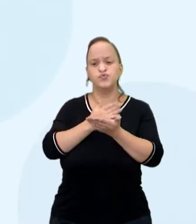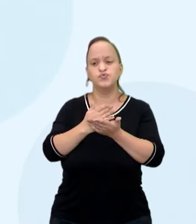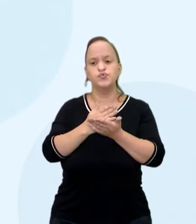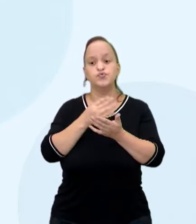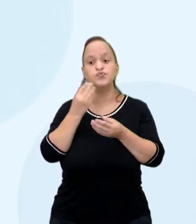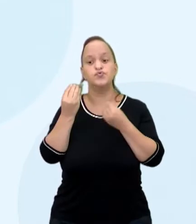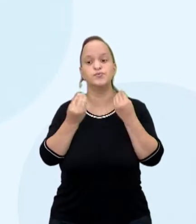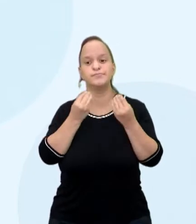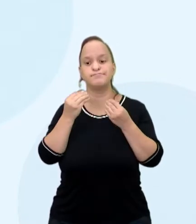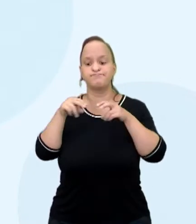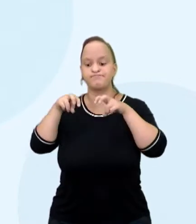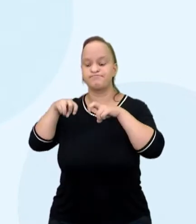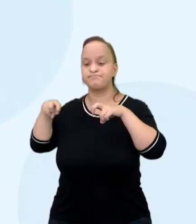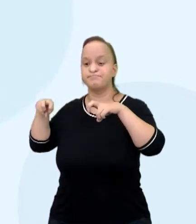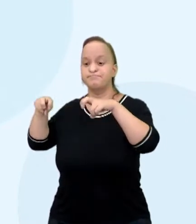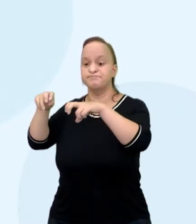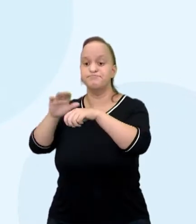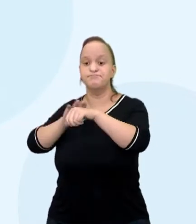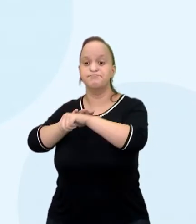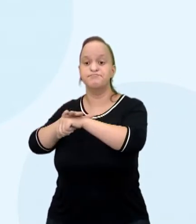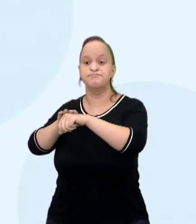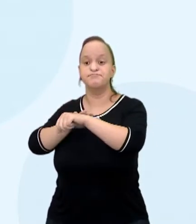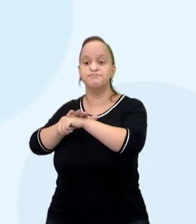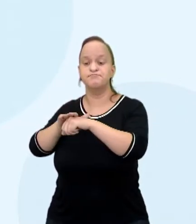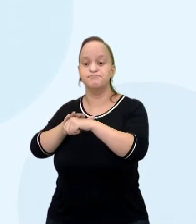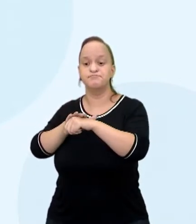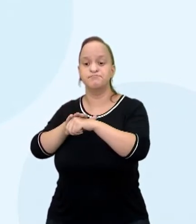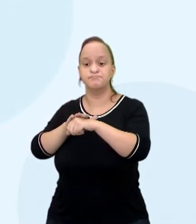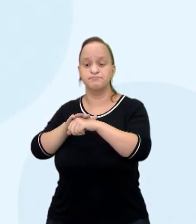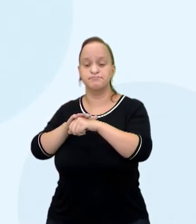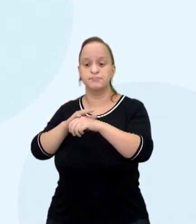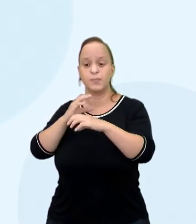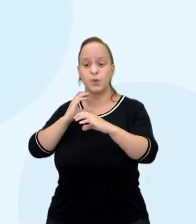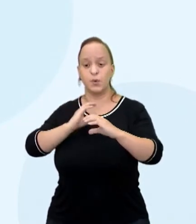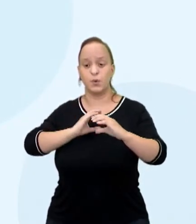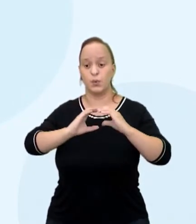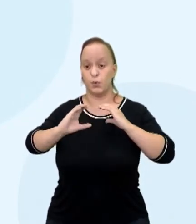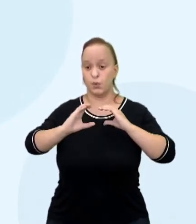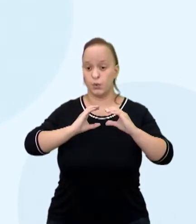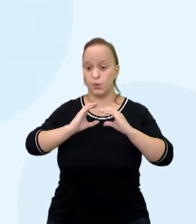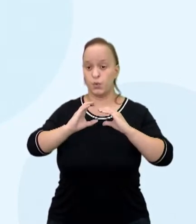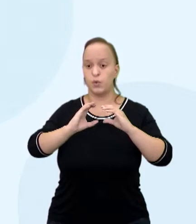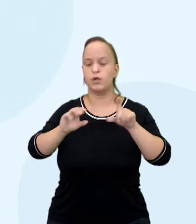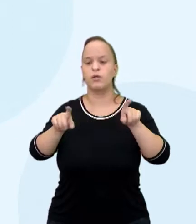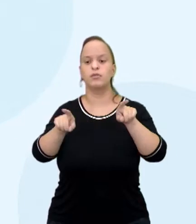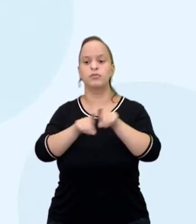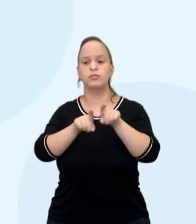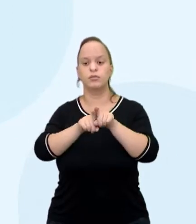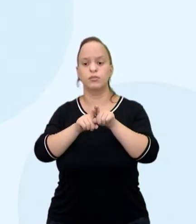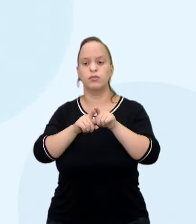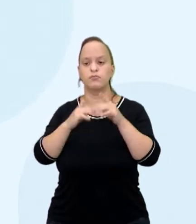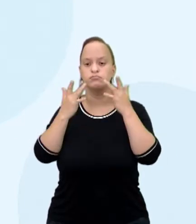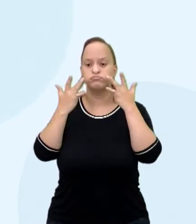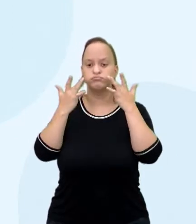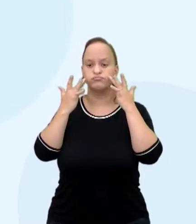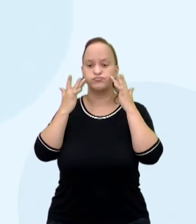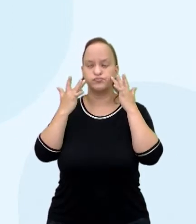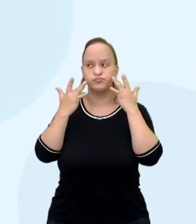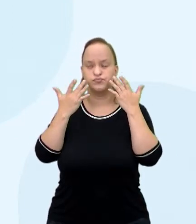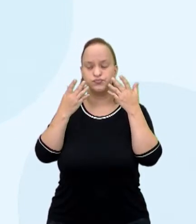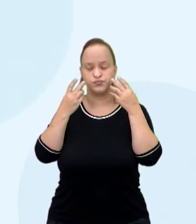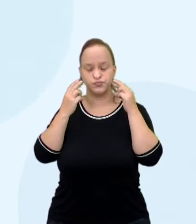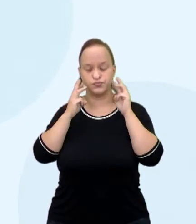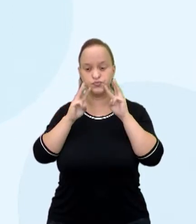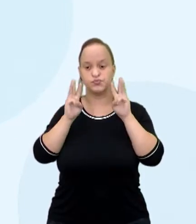iniciar com uma roda de conversa sobre comunicação publicitária. Então, questões norteadoras, como você